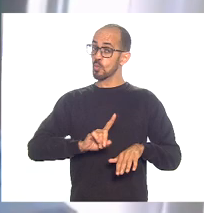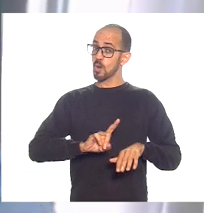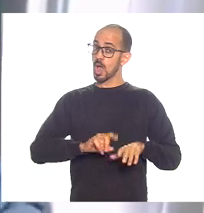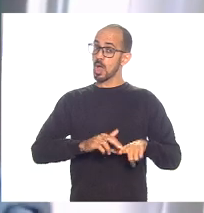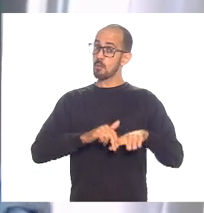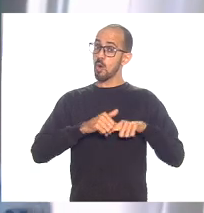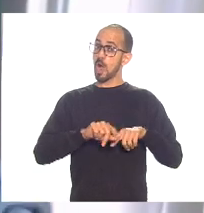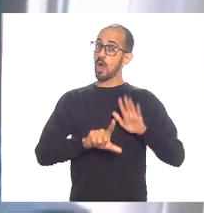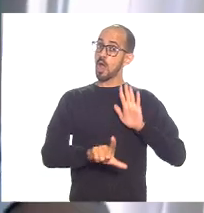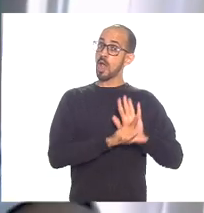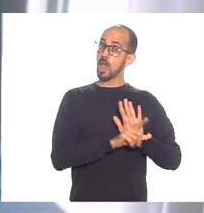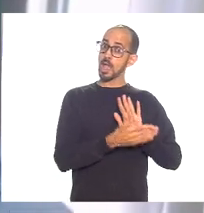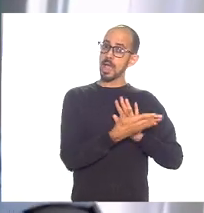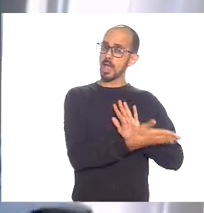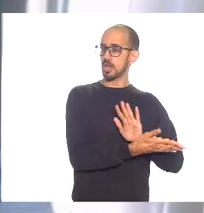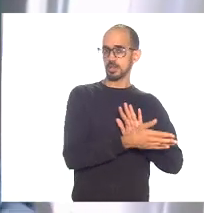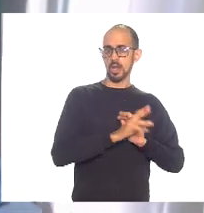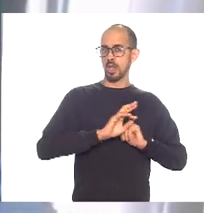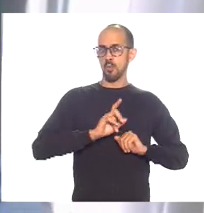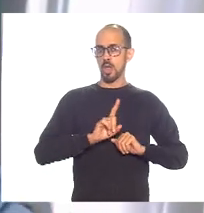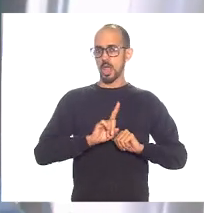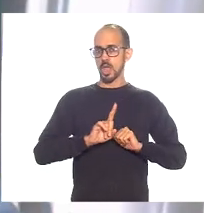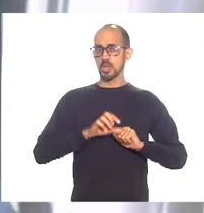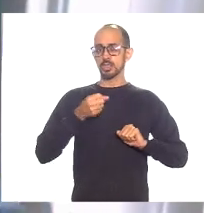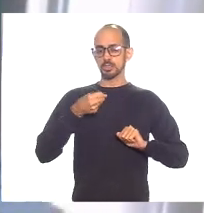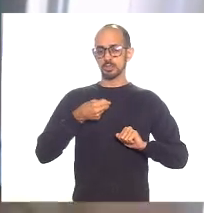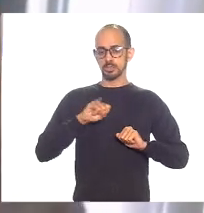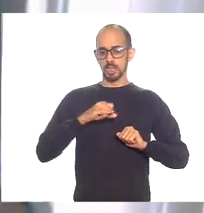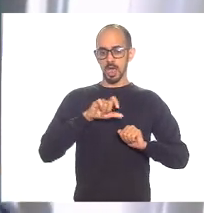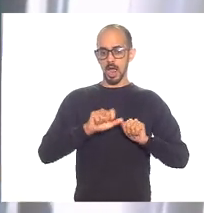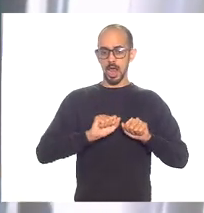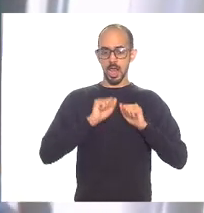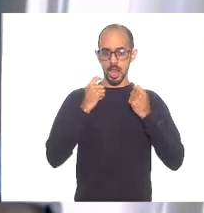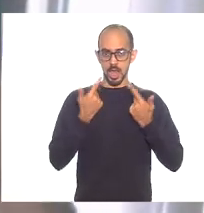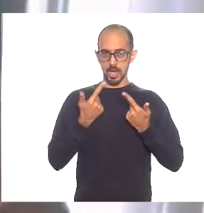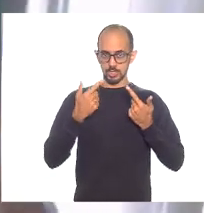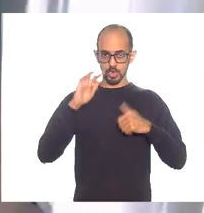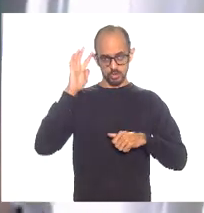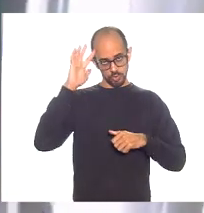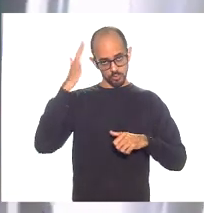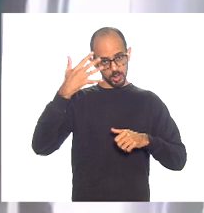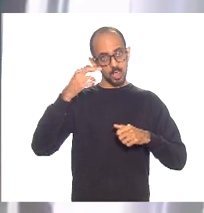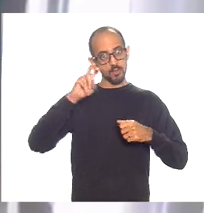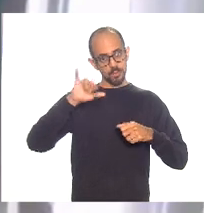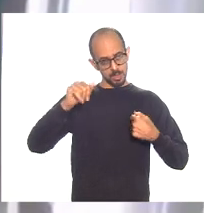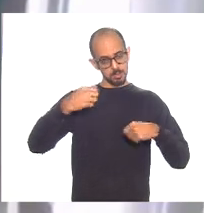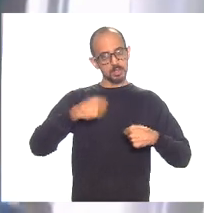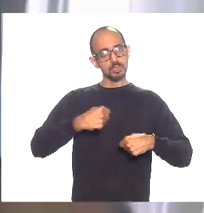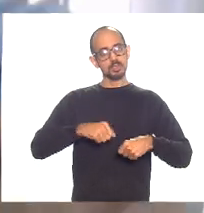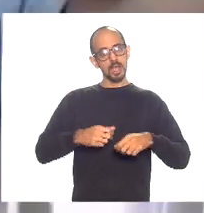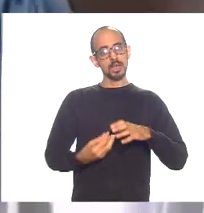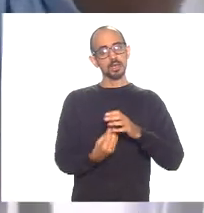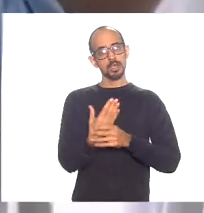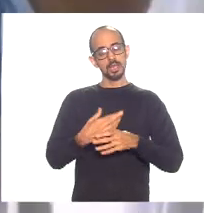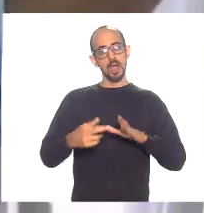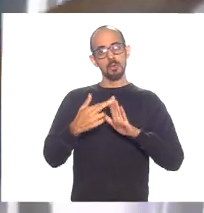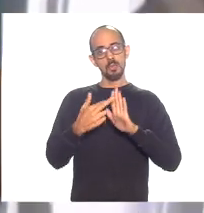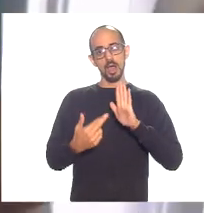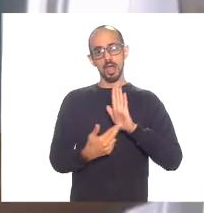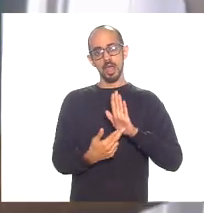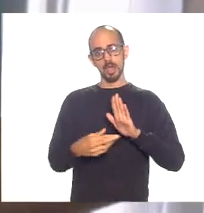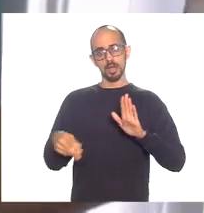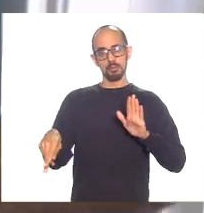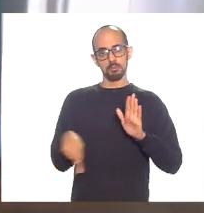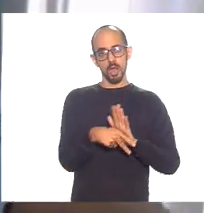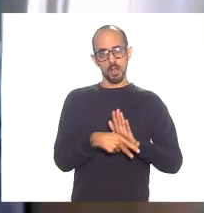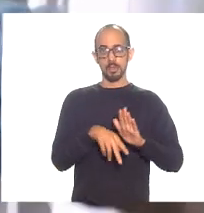que a LERJ fará isso. Se a LERJ decidir seguir essa trilha, ela vai ter que editar uma norma específica, como nós já fizemos em relação